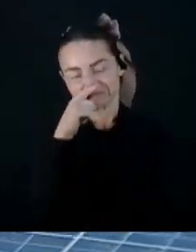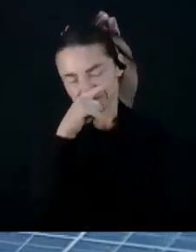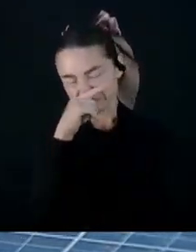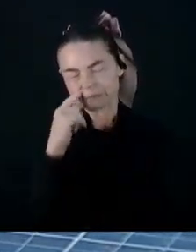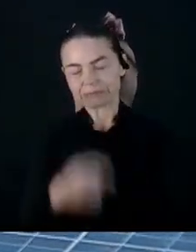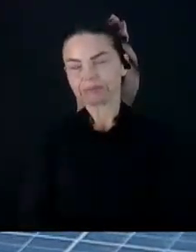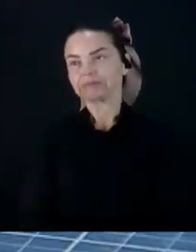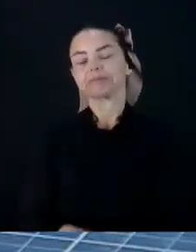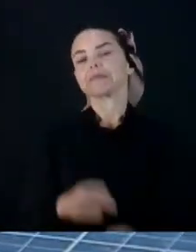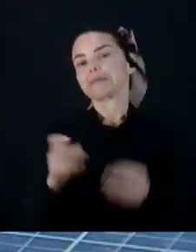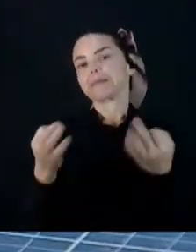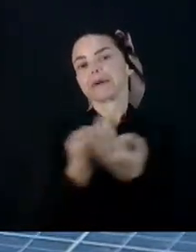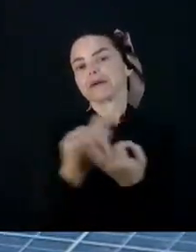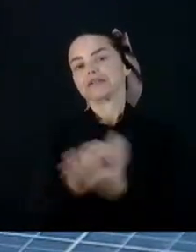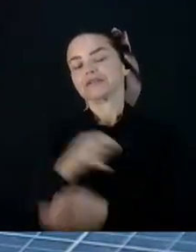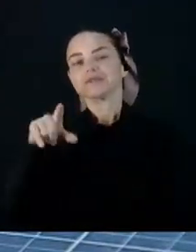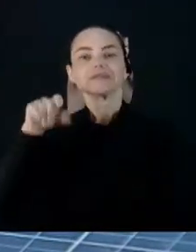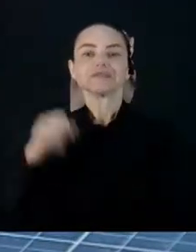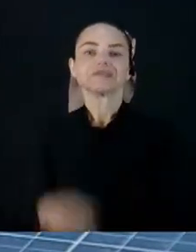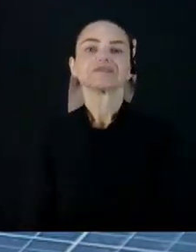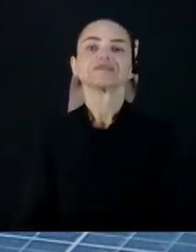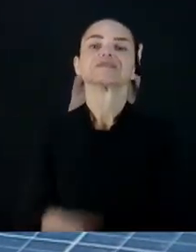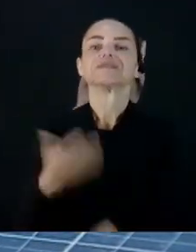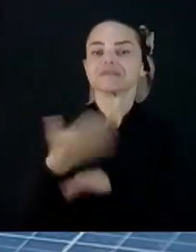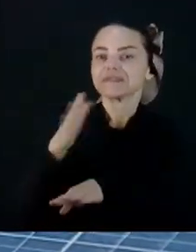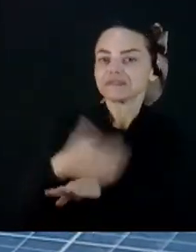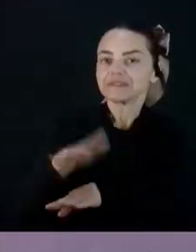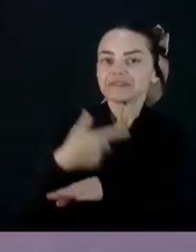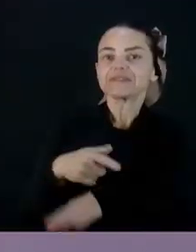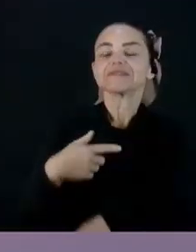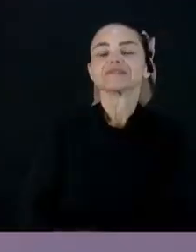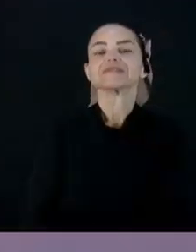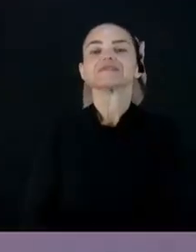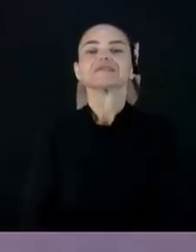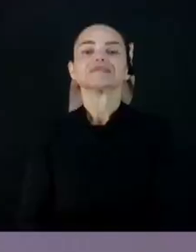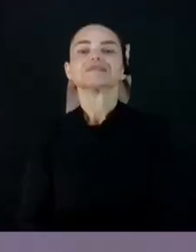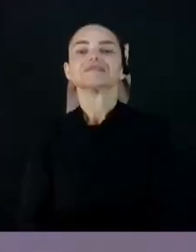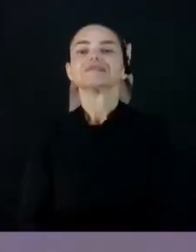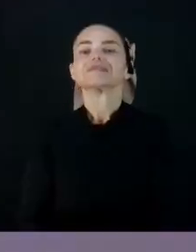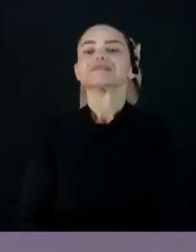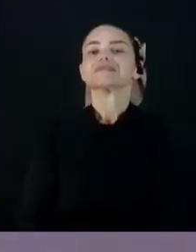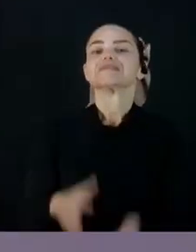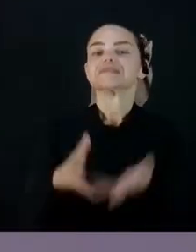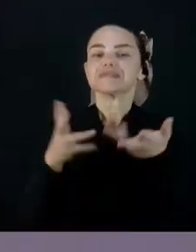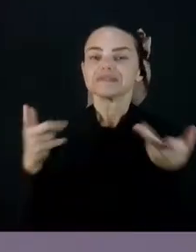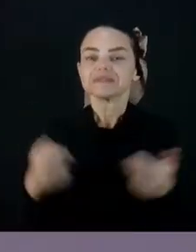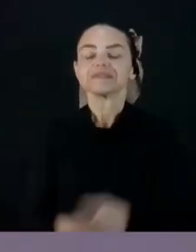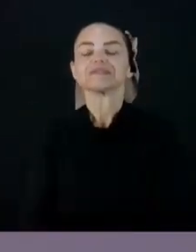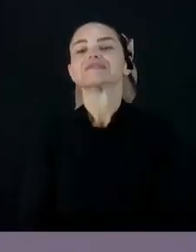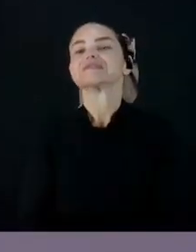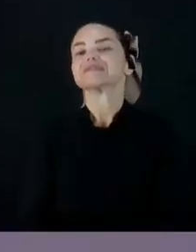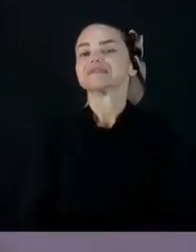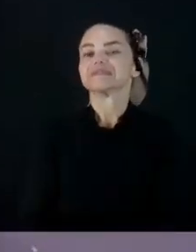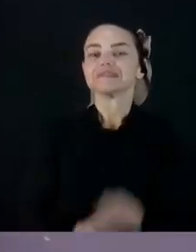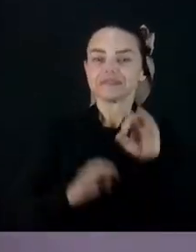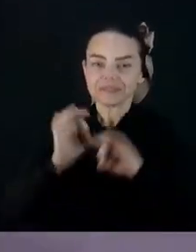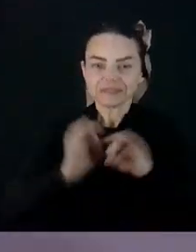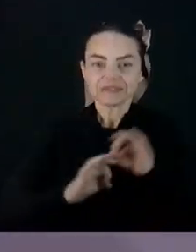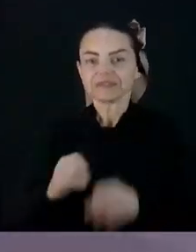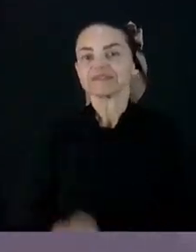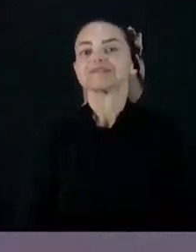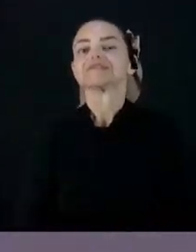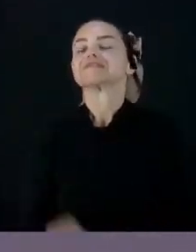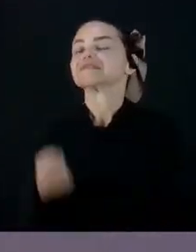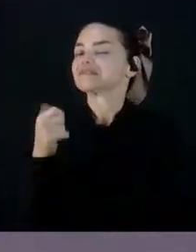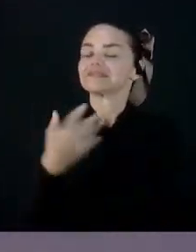ótima opção. Enquanto você tá treinando, você tá adquirindo ali toda aquela habilidade, toda aquela destreza, todo aquele capricho. Daqui a pouco as suas amigas